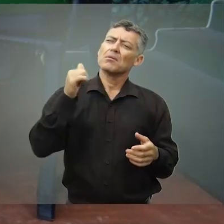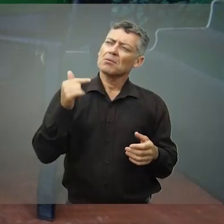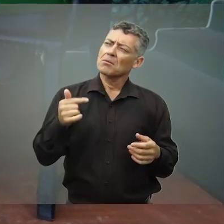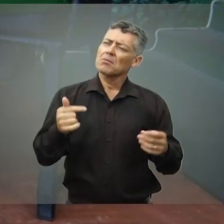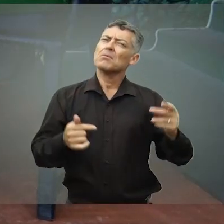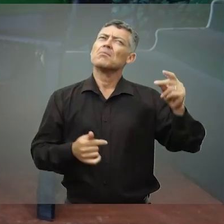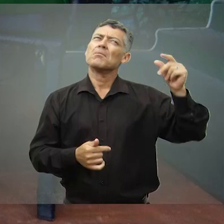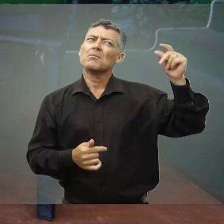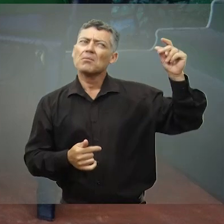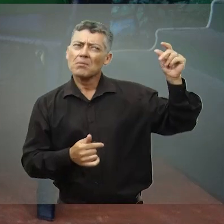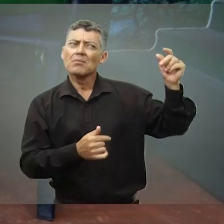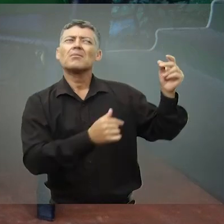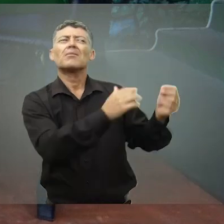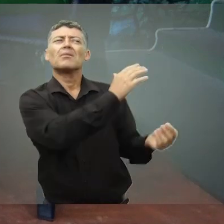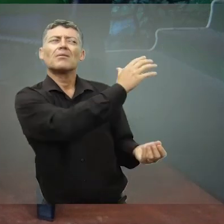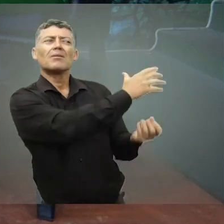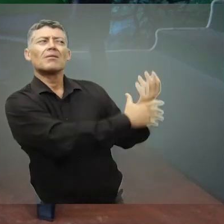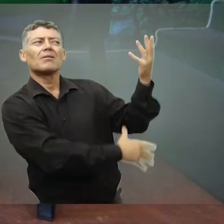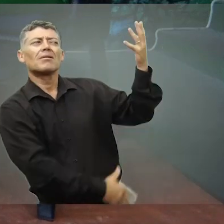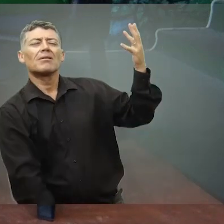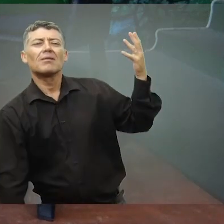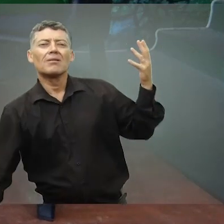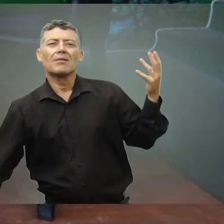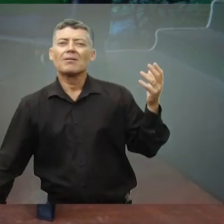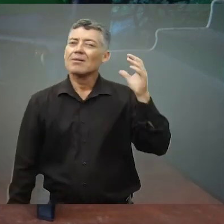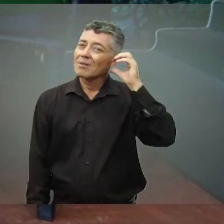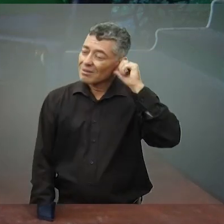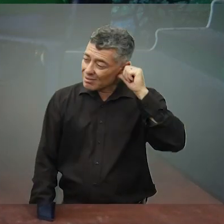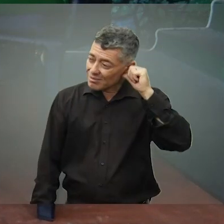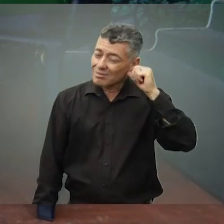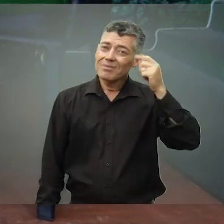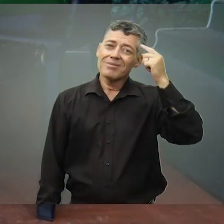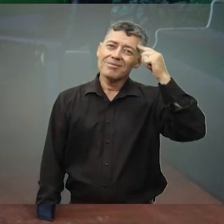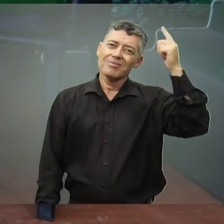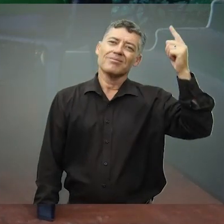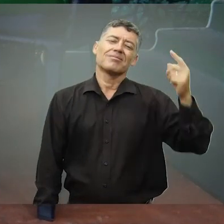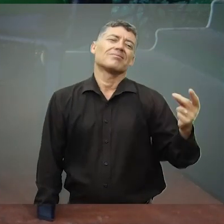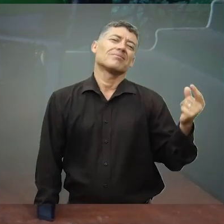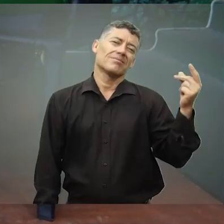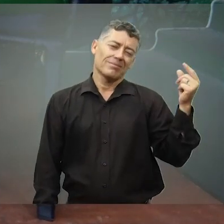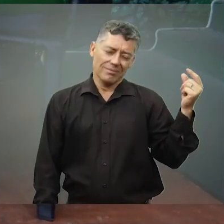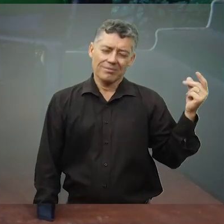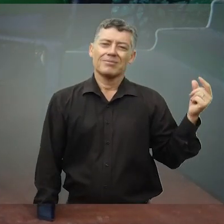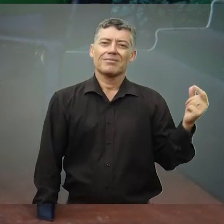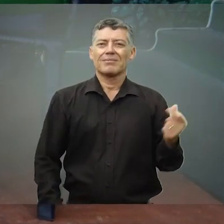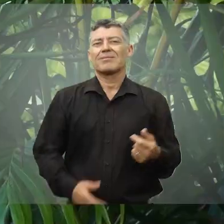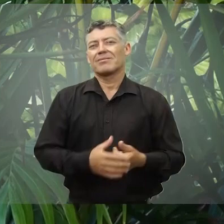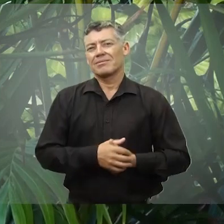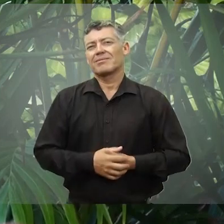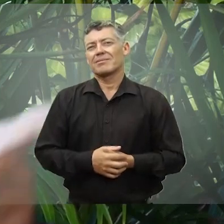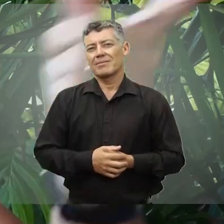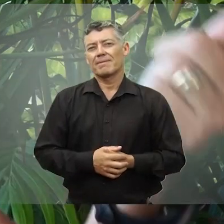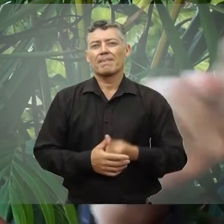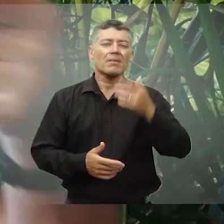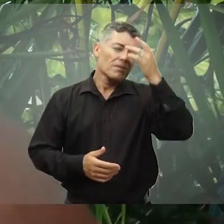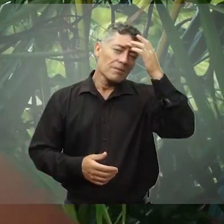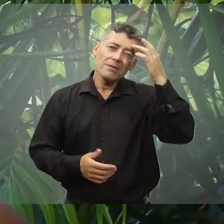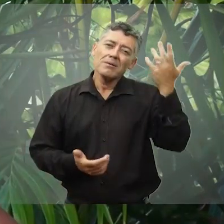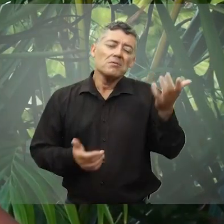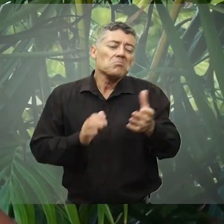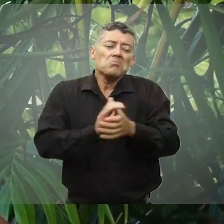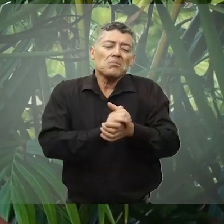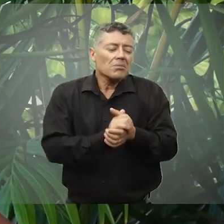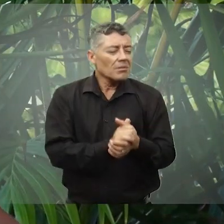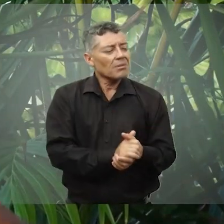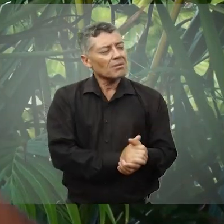1997, quando essa música... Então tem gente que ouve isso e lembra de momento, lembra de que ele, a pessoa, o casal se